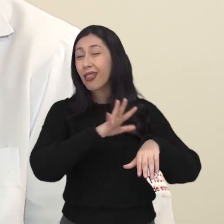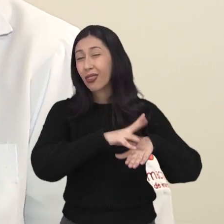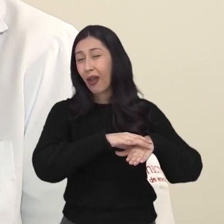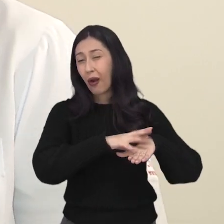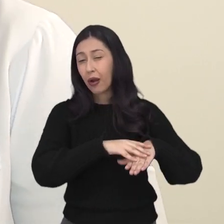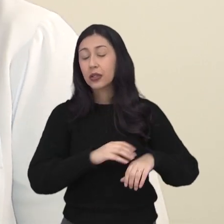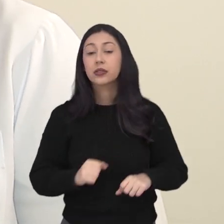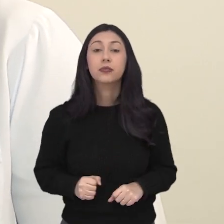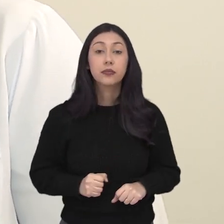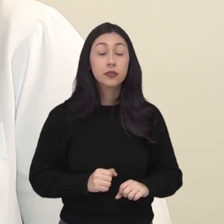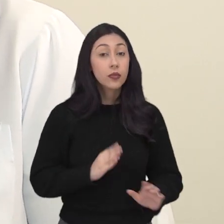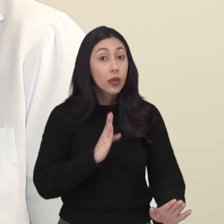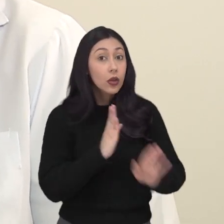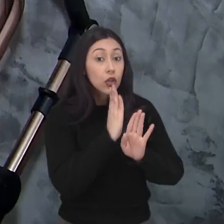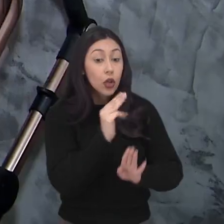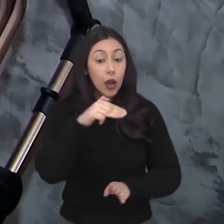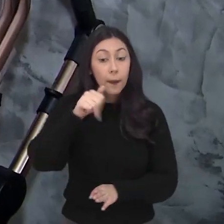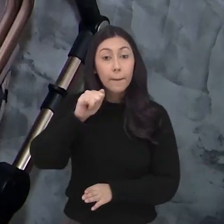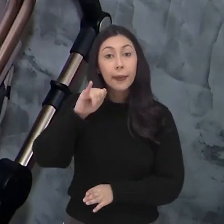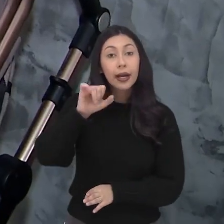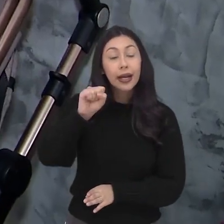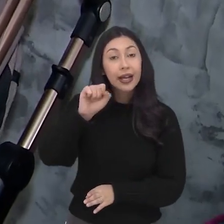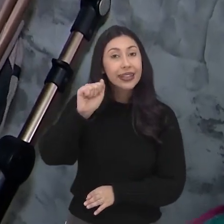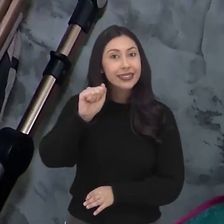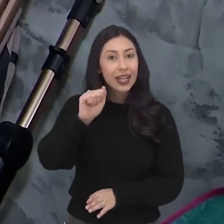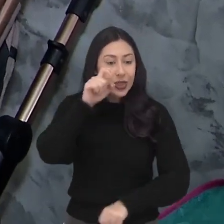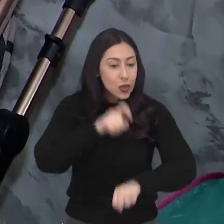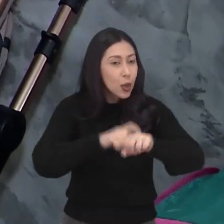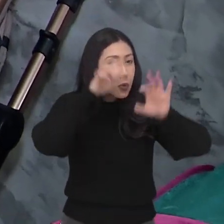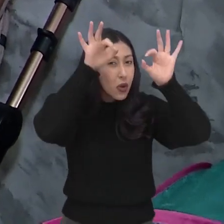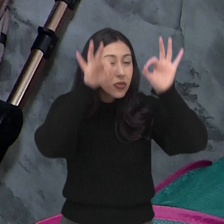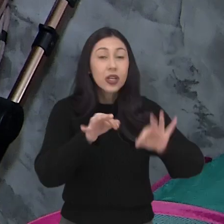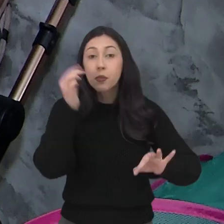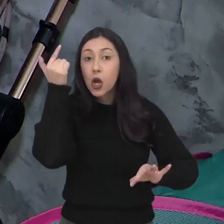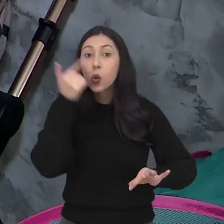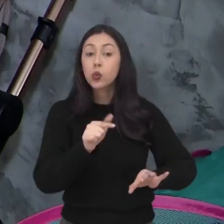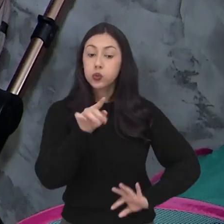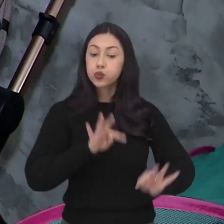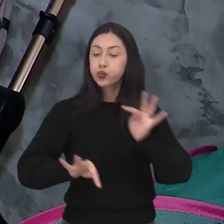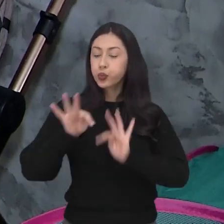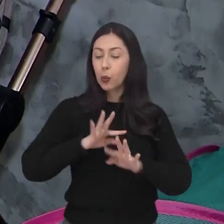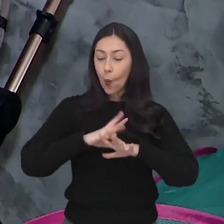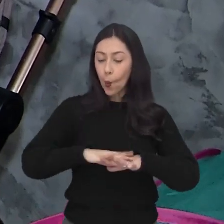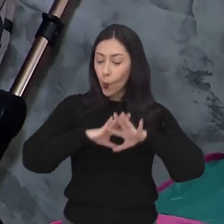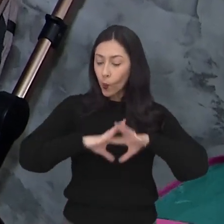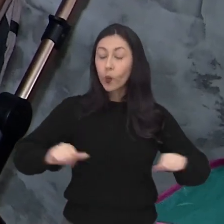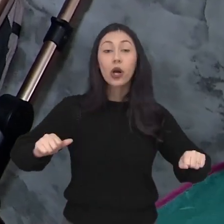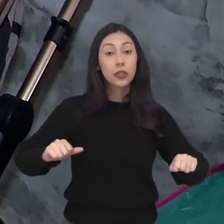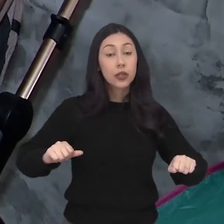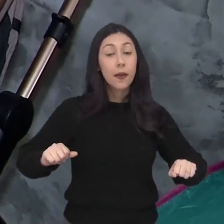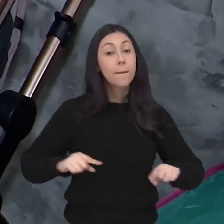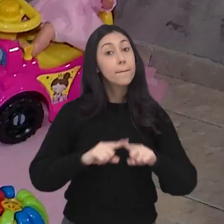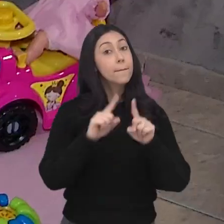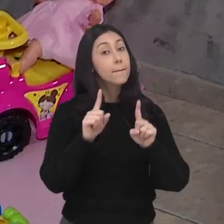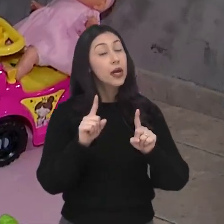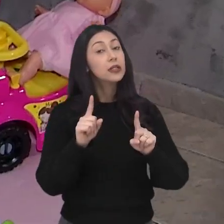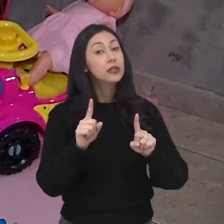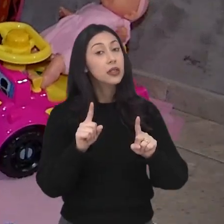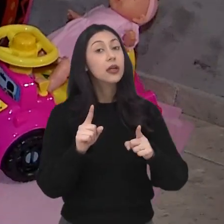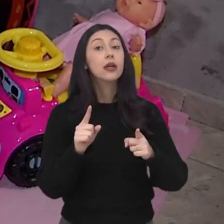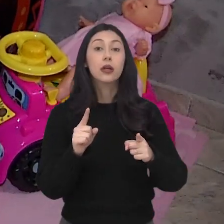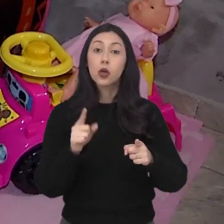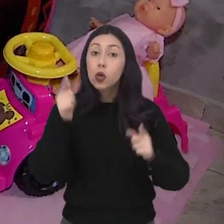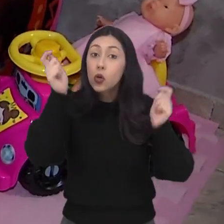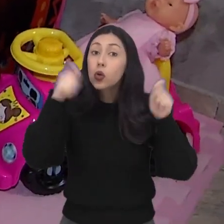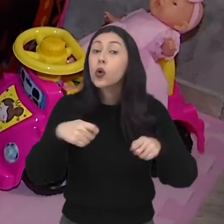que já chega para a gente com algumas comorbidades. O diagnóstico da Maísa aconteceu no tempo certo para o sucesso do tratamento. Isso só